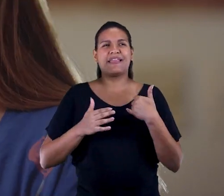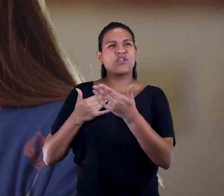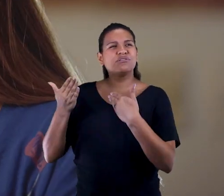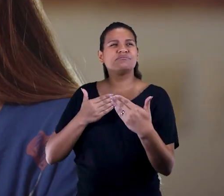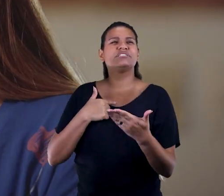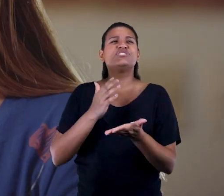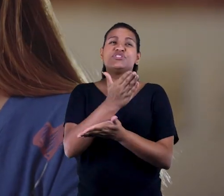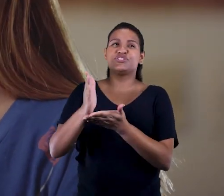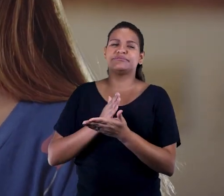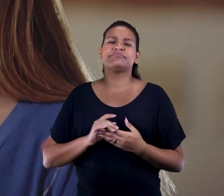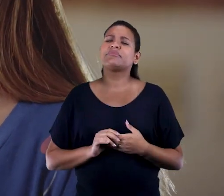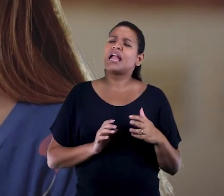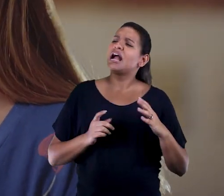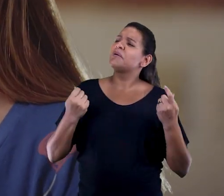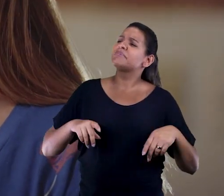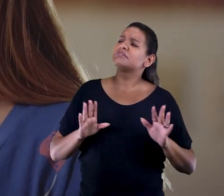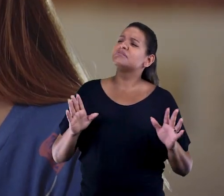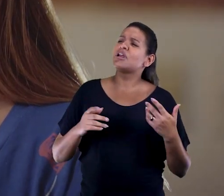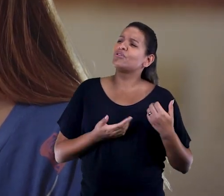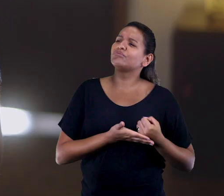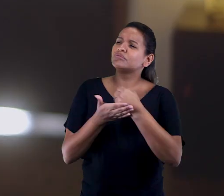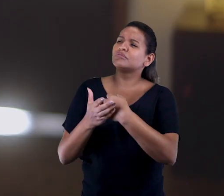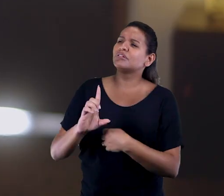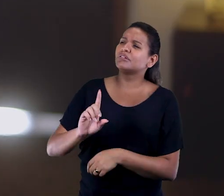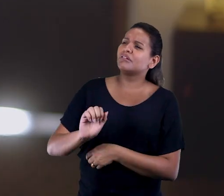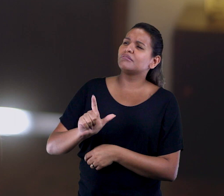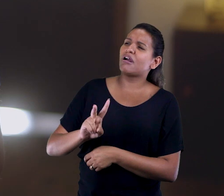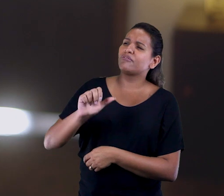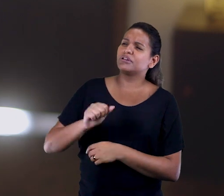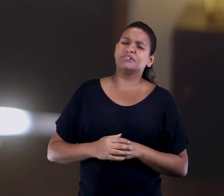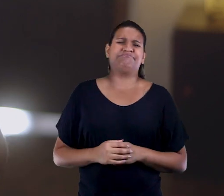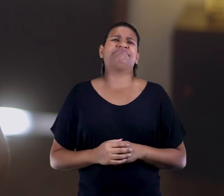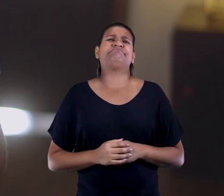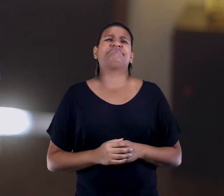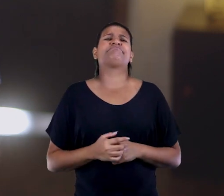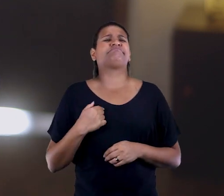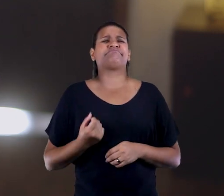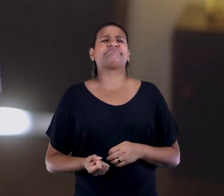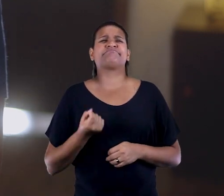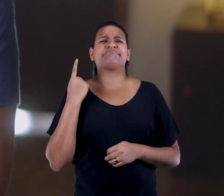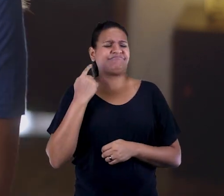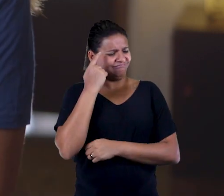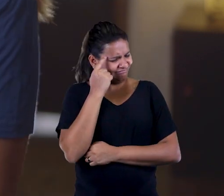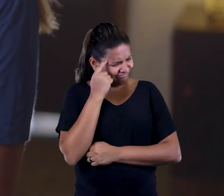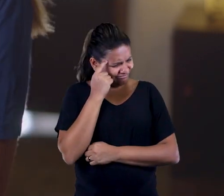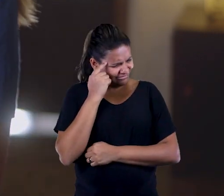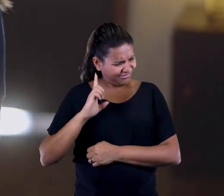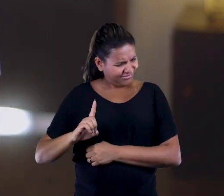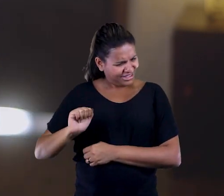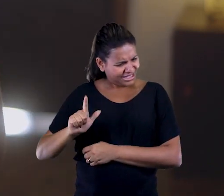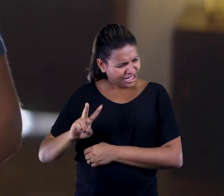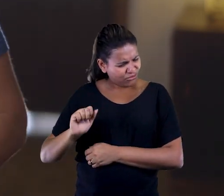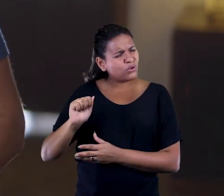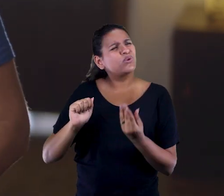não precisa. Eu já entreguei para a Dalva. E aí, não sei porquê, assim, eu já estava desconfiada dessa história, e aí acho que alguma coisa me